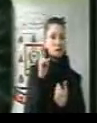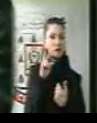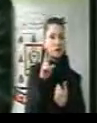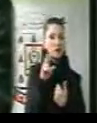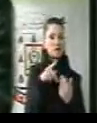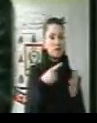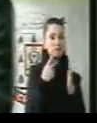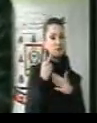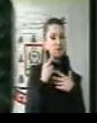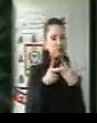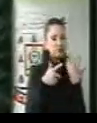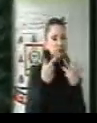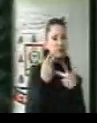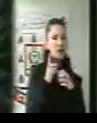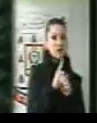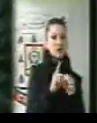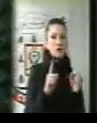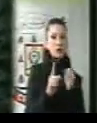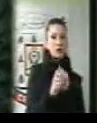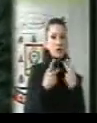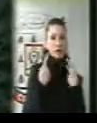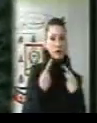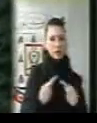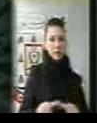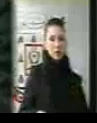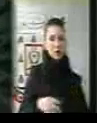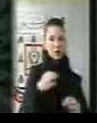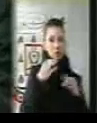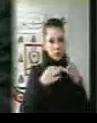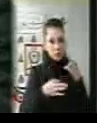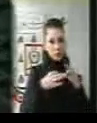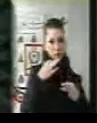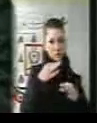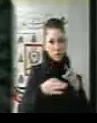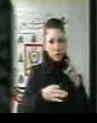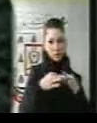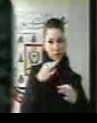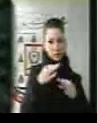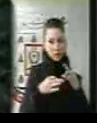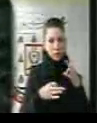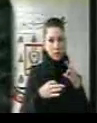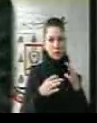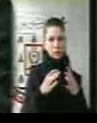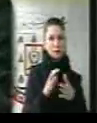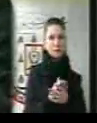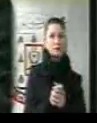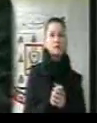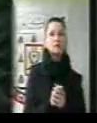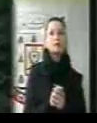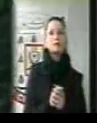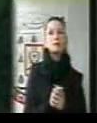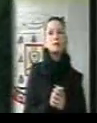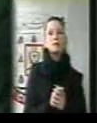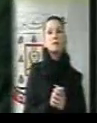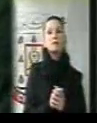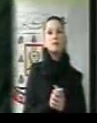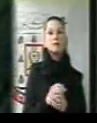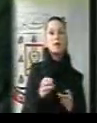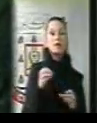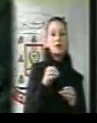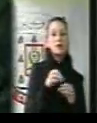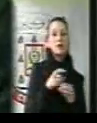a questão social e humanitária mesmo, a questão de justiça, do que é bom, do que não é bom. E dentro